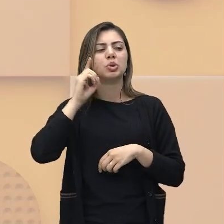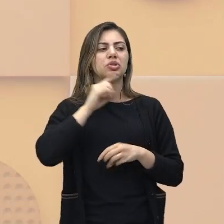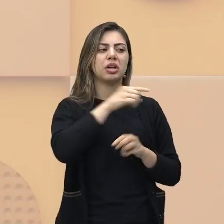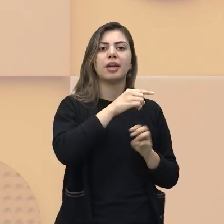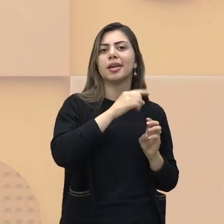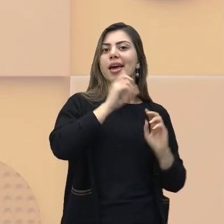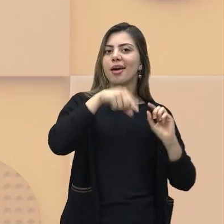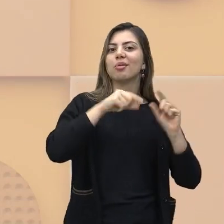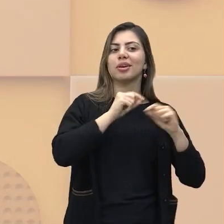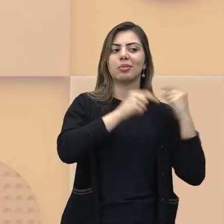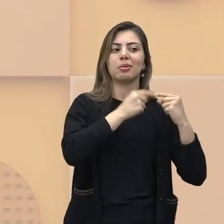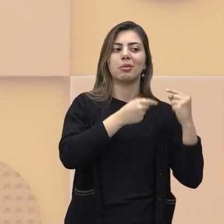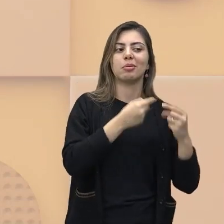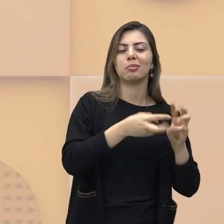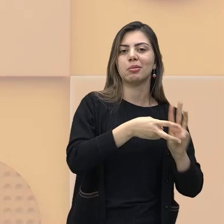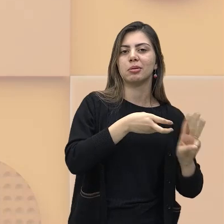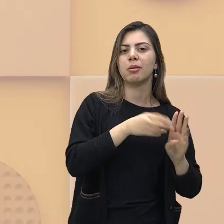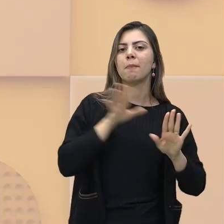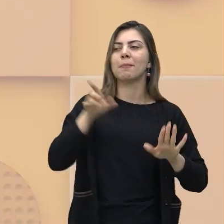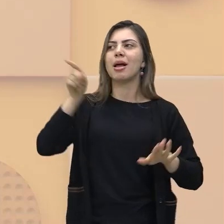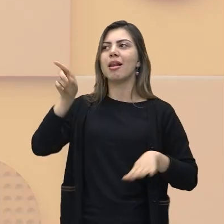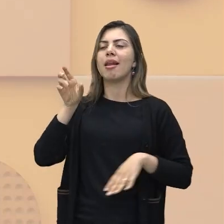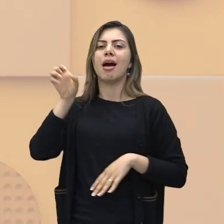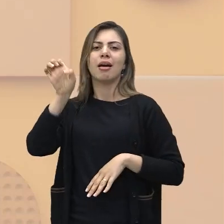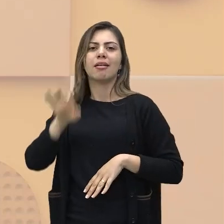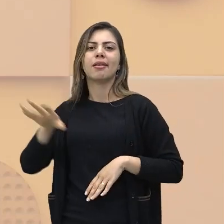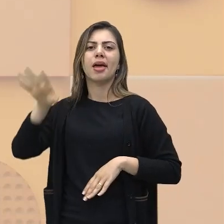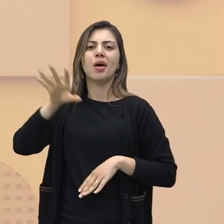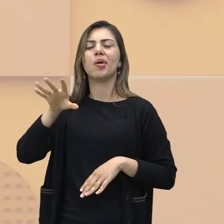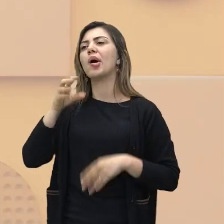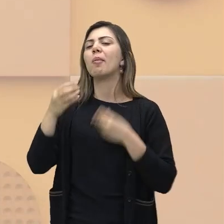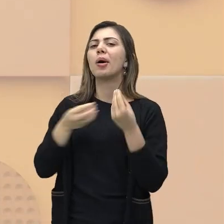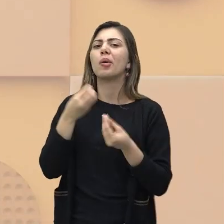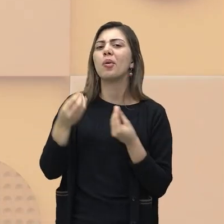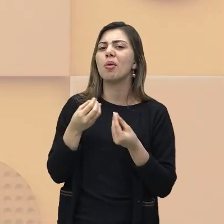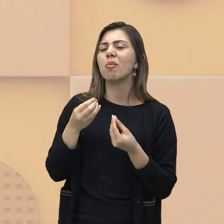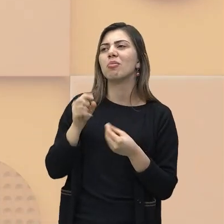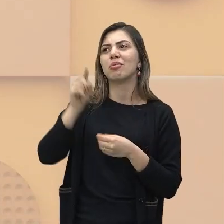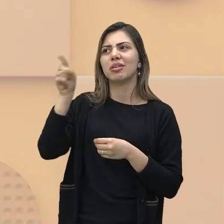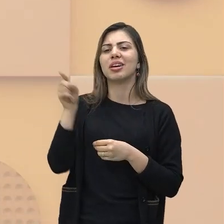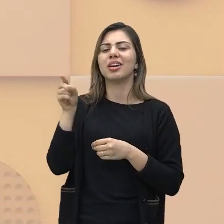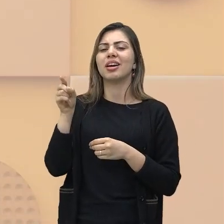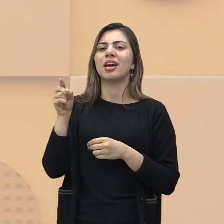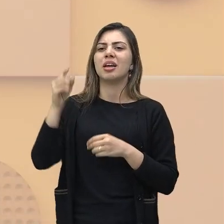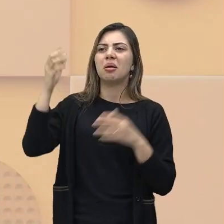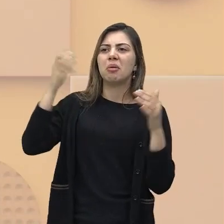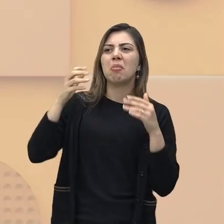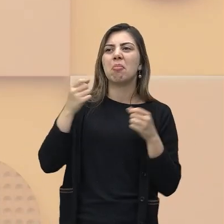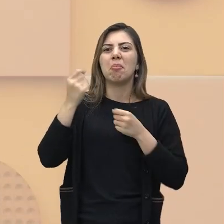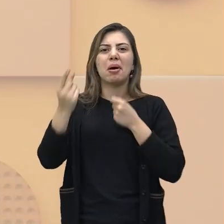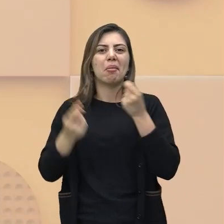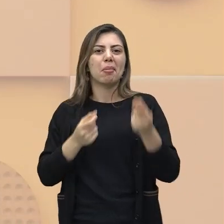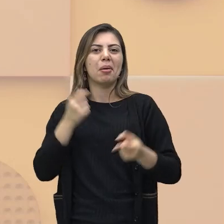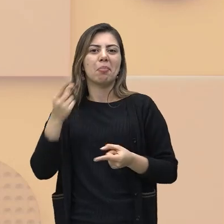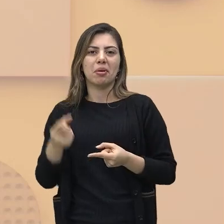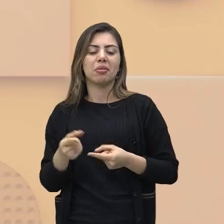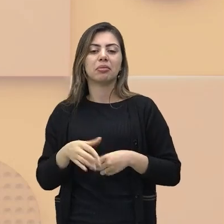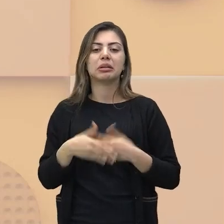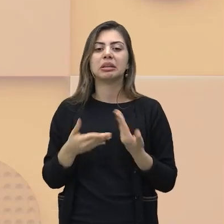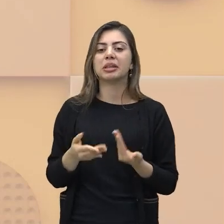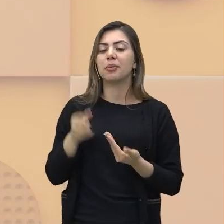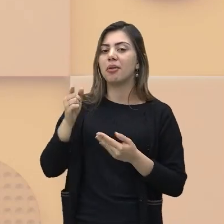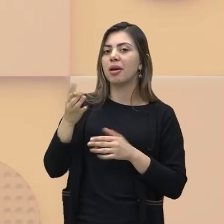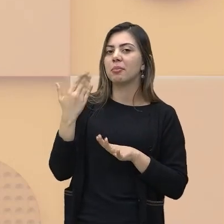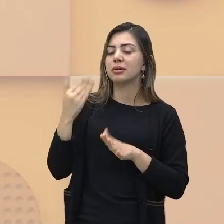Tomam banho uma vez por semana, 2 vezes por semana. E naquela época, os portugueses também, por conta das embarcações, quando viam que não tinha muita